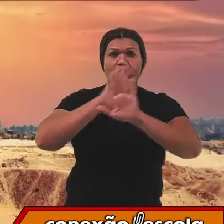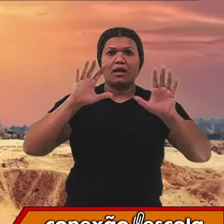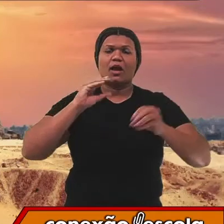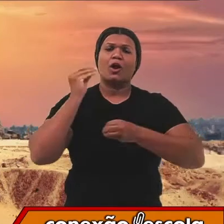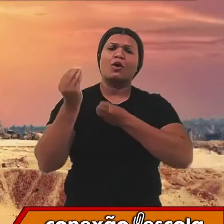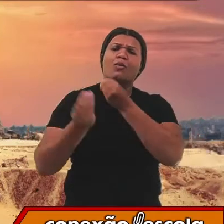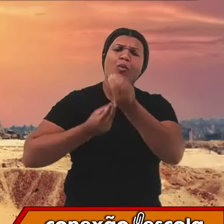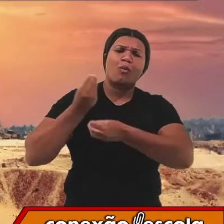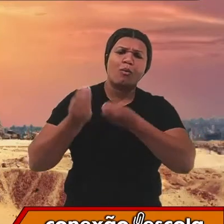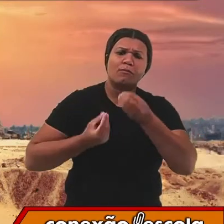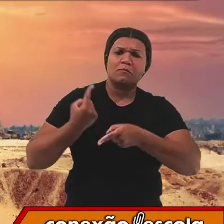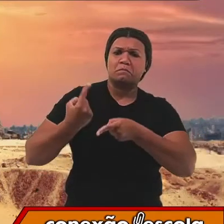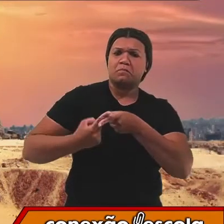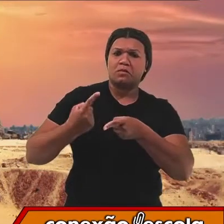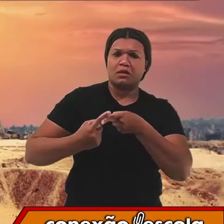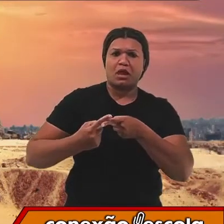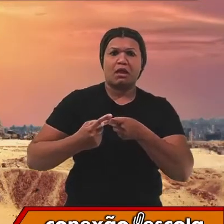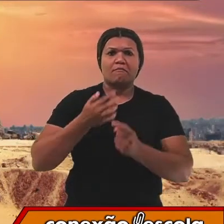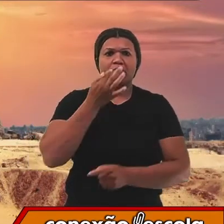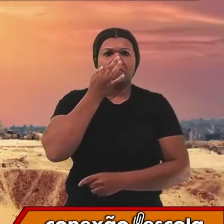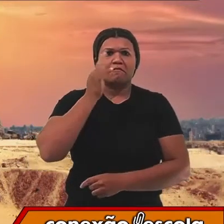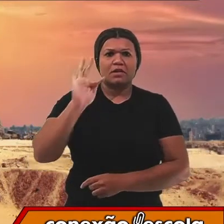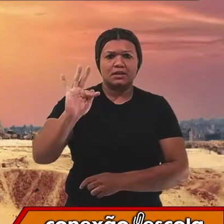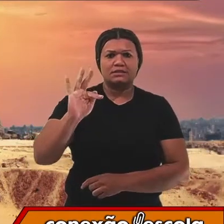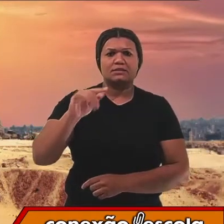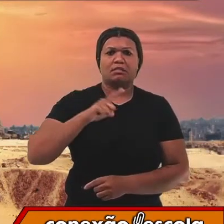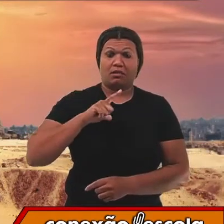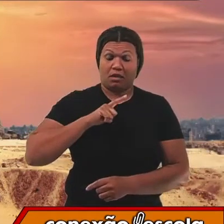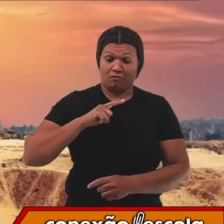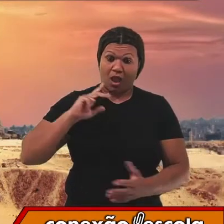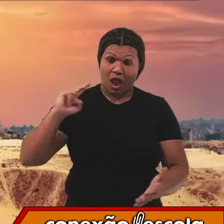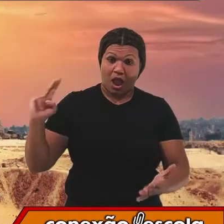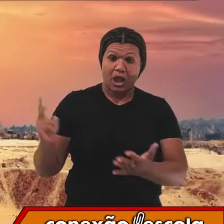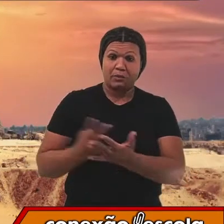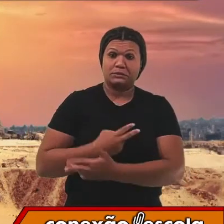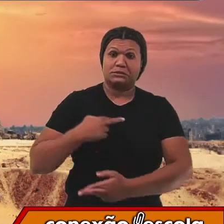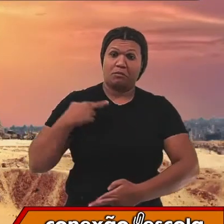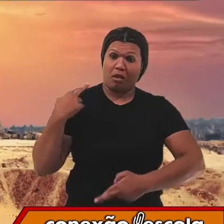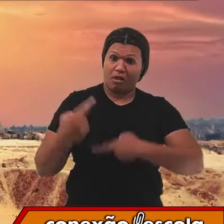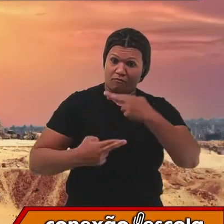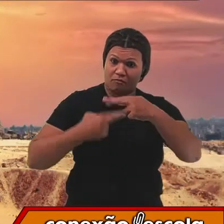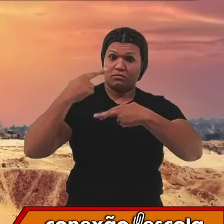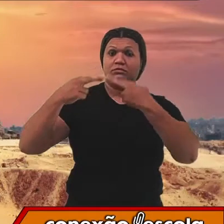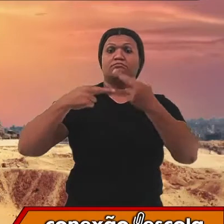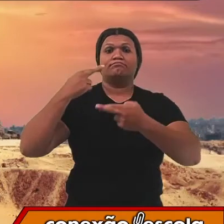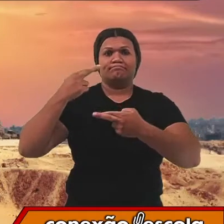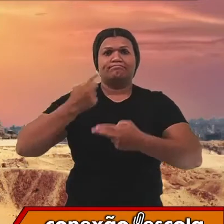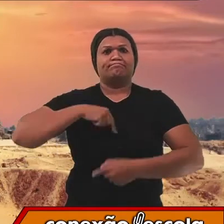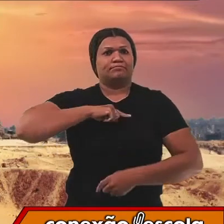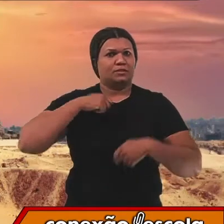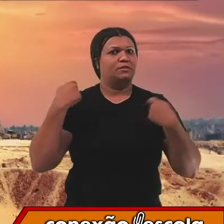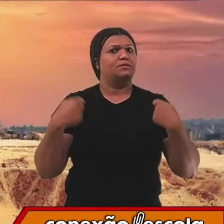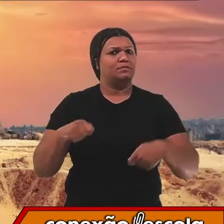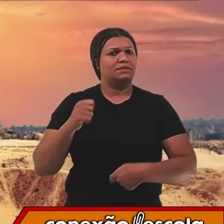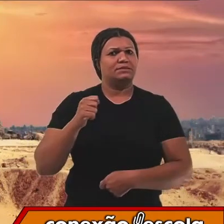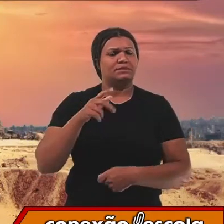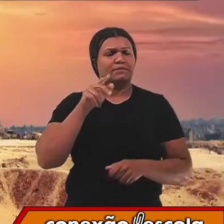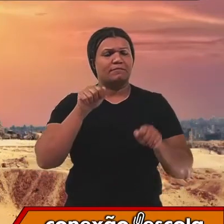a França a passar por essa revolução, nós precisamos analisar a